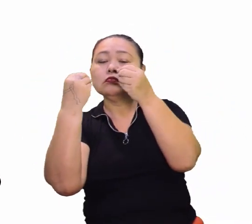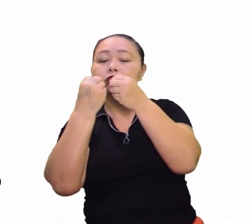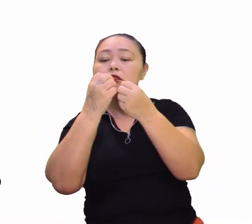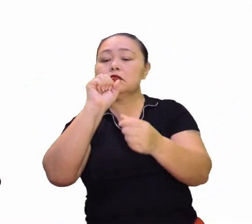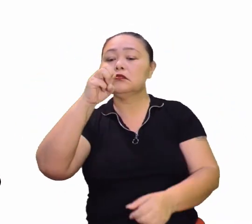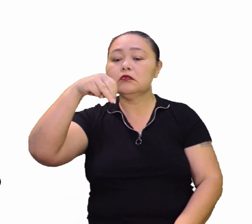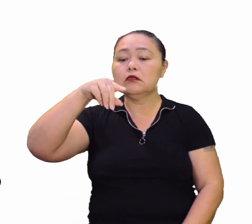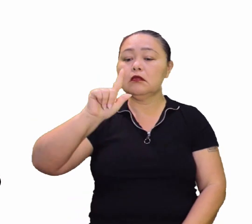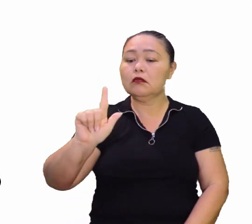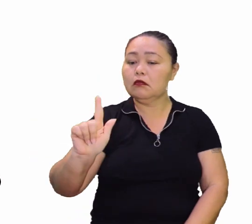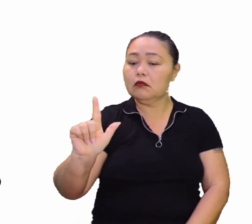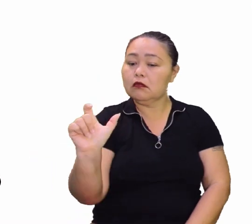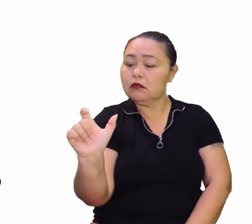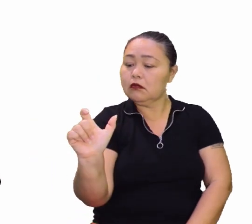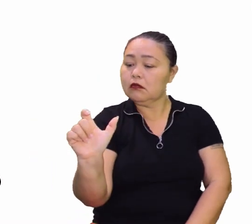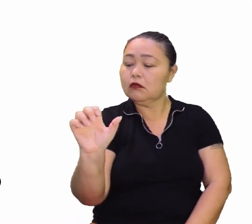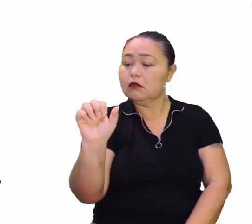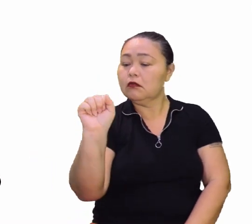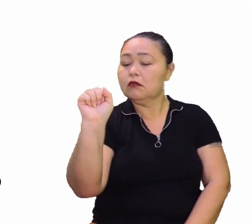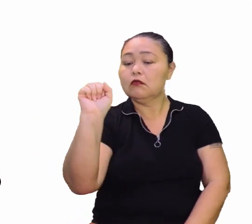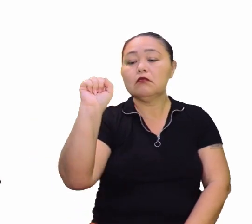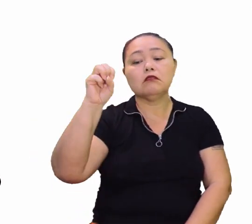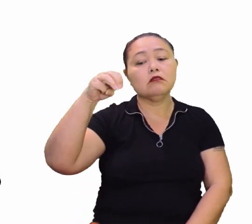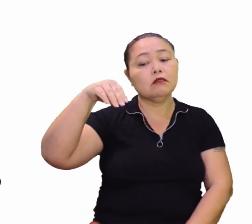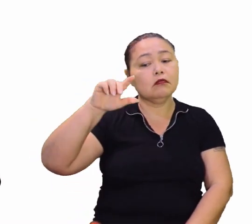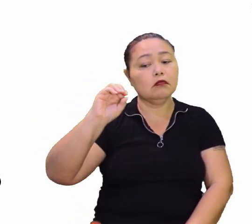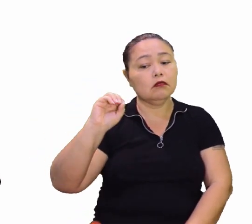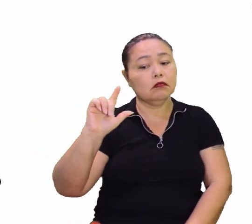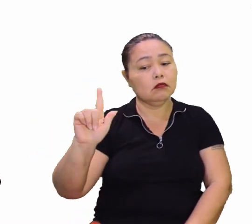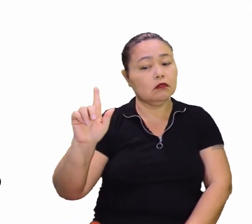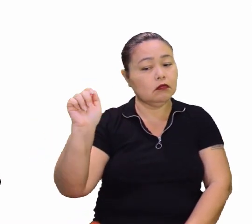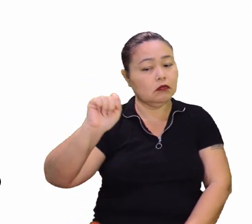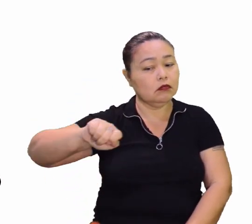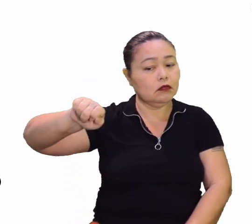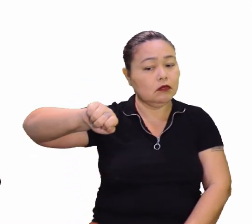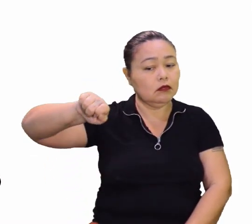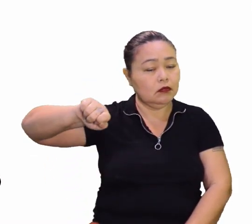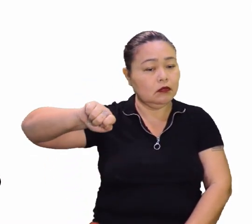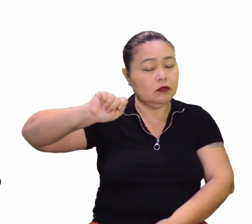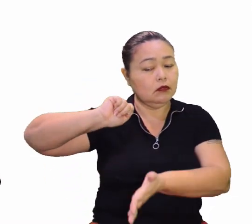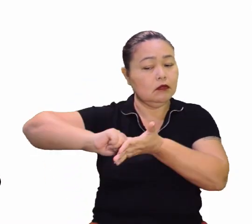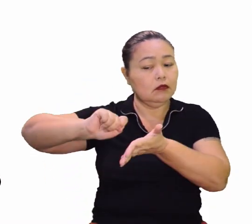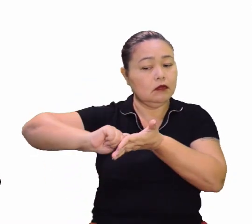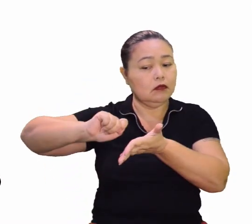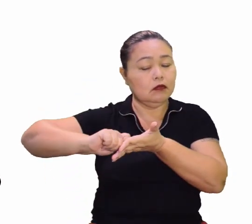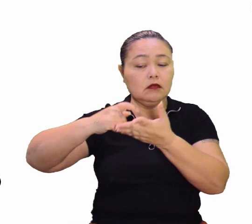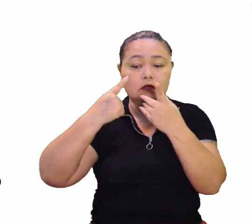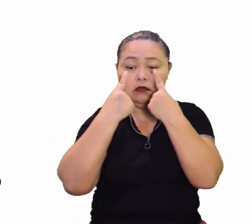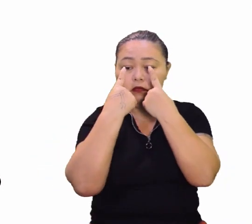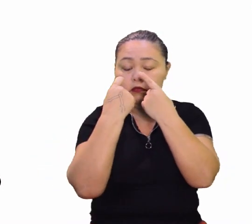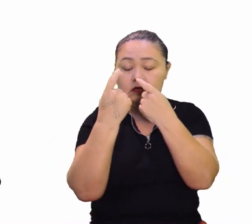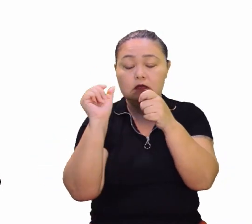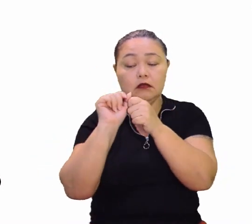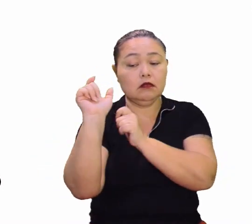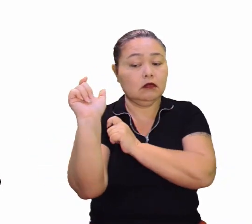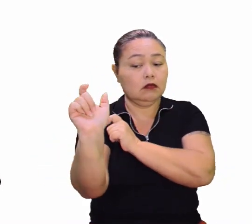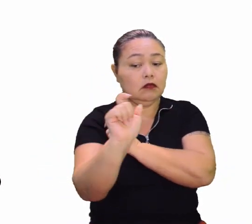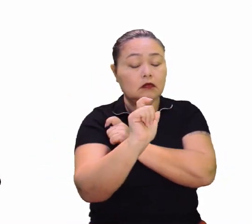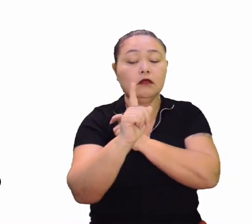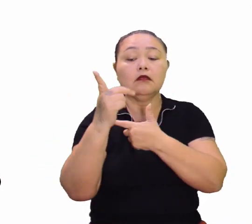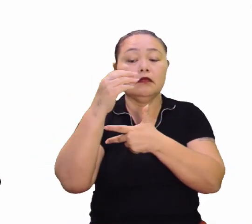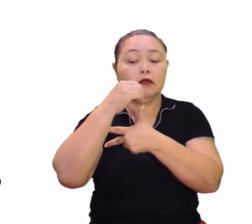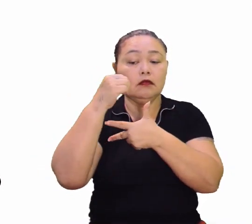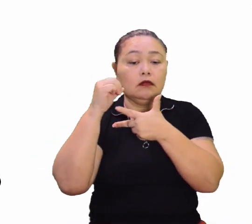conhecida como smog. Anote isso aí, galera. Interessante para o Enem, essas palavrinhas